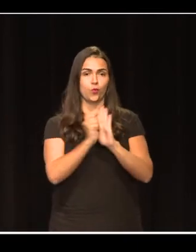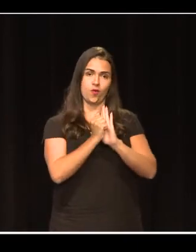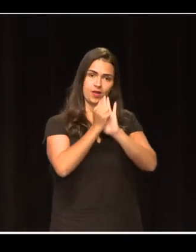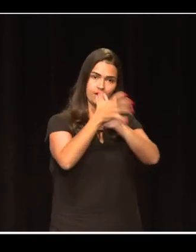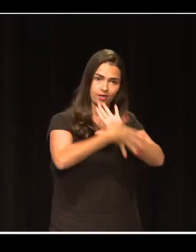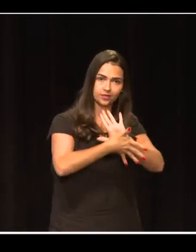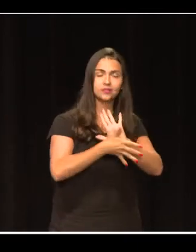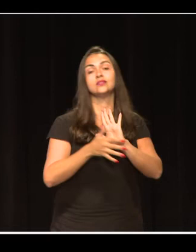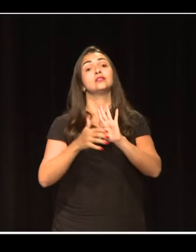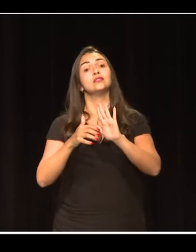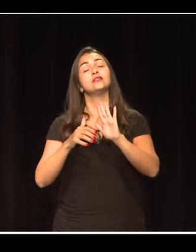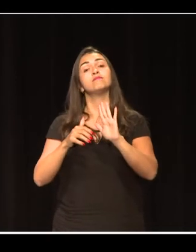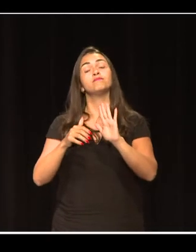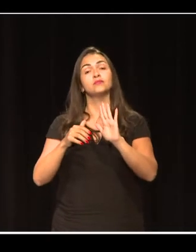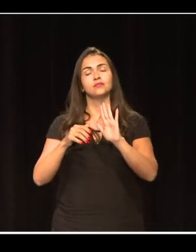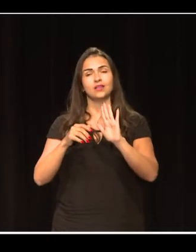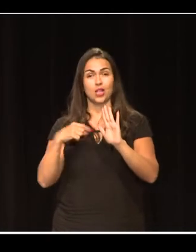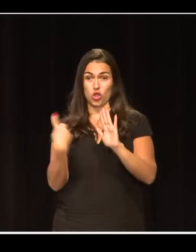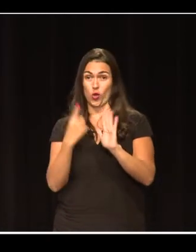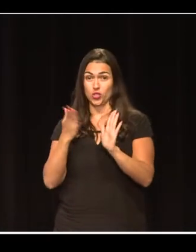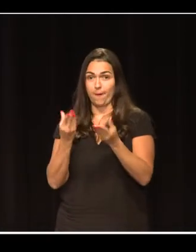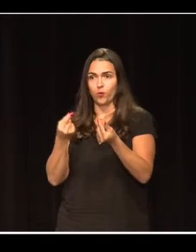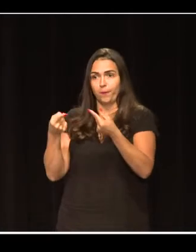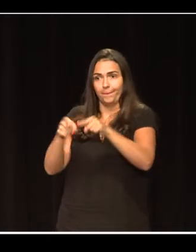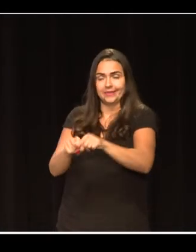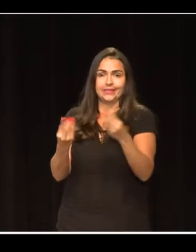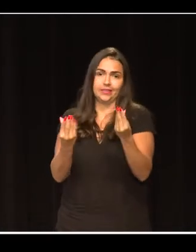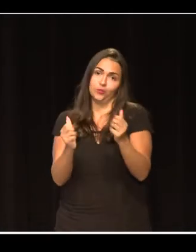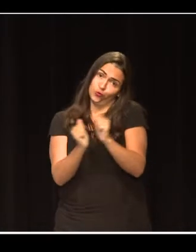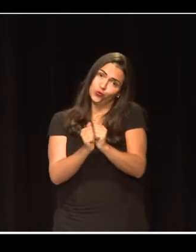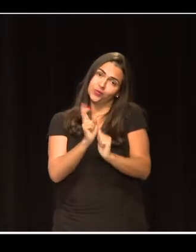Arte Gestação, e como a gente faz muita coisa junto, o Espécie acaba